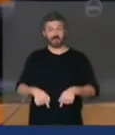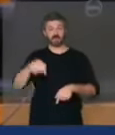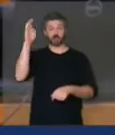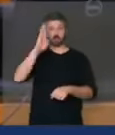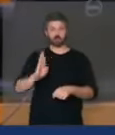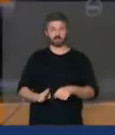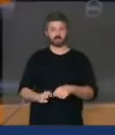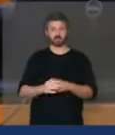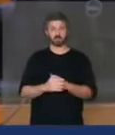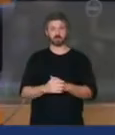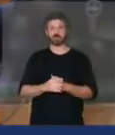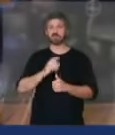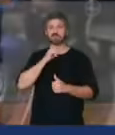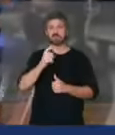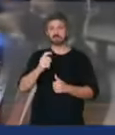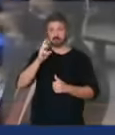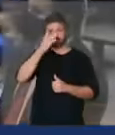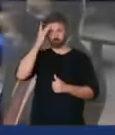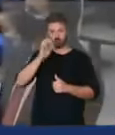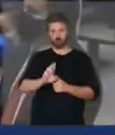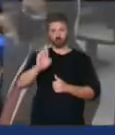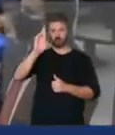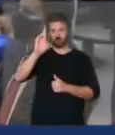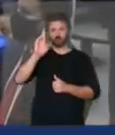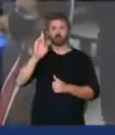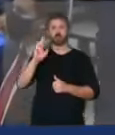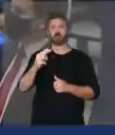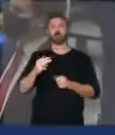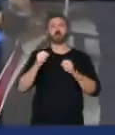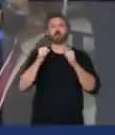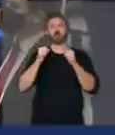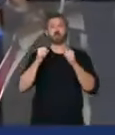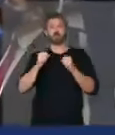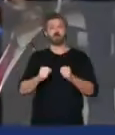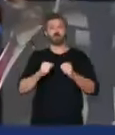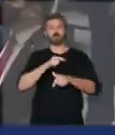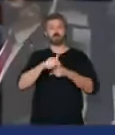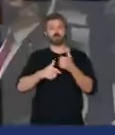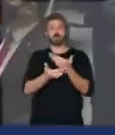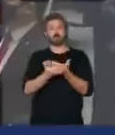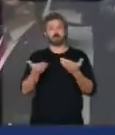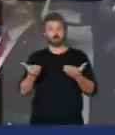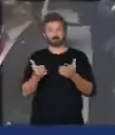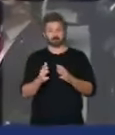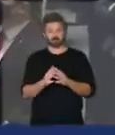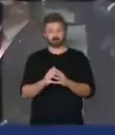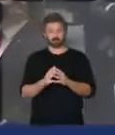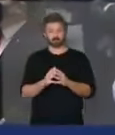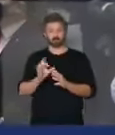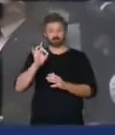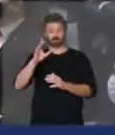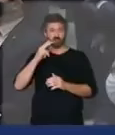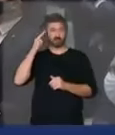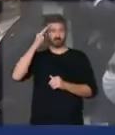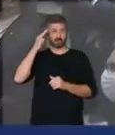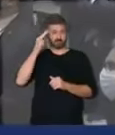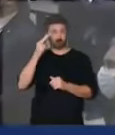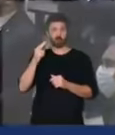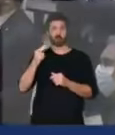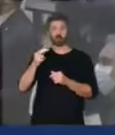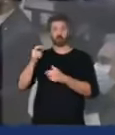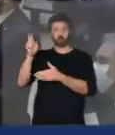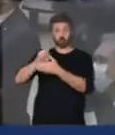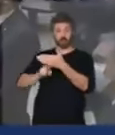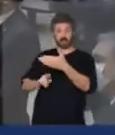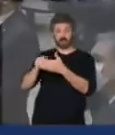brasileiro, nenhuma autoridade pode atuar assim. A hipótese suscitada pelo